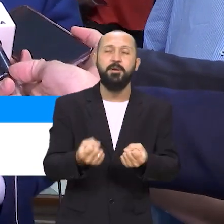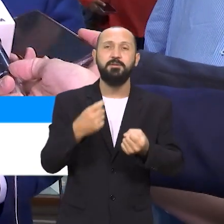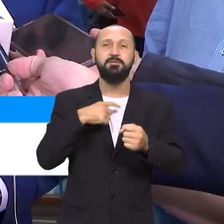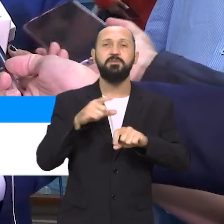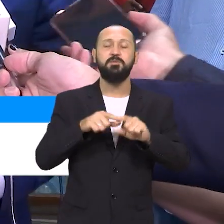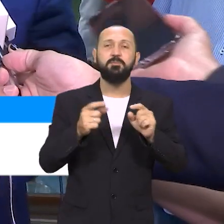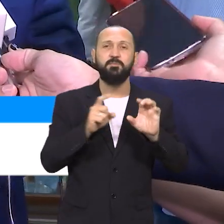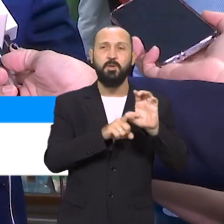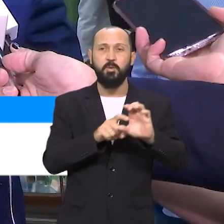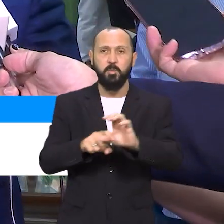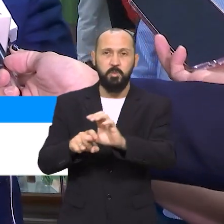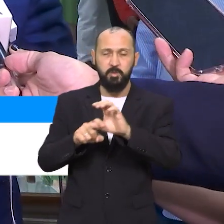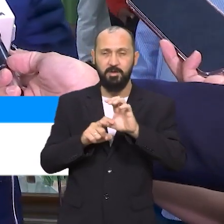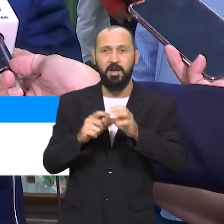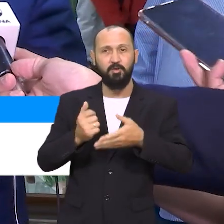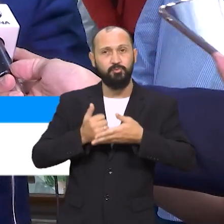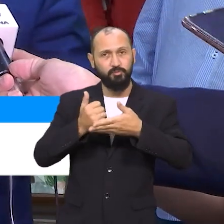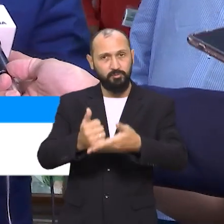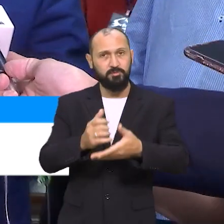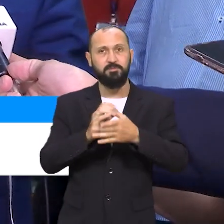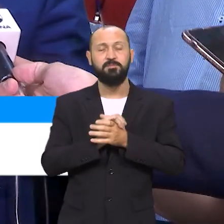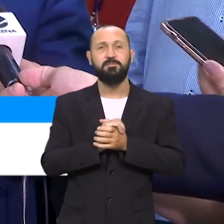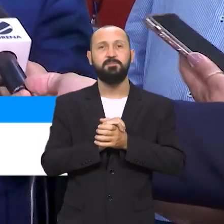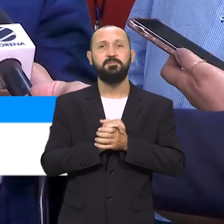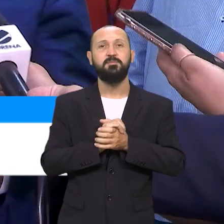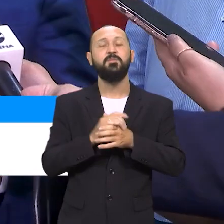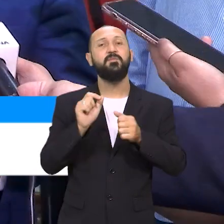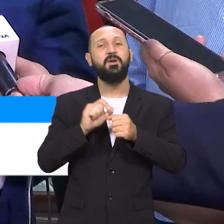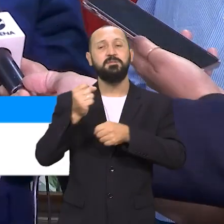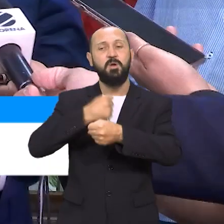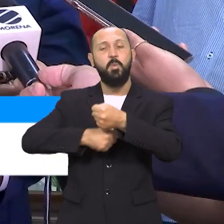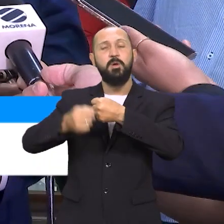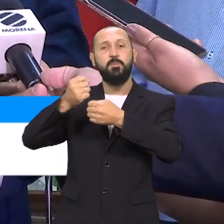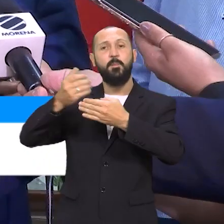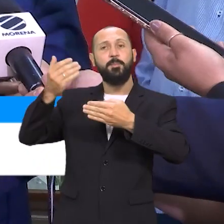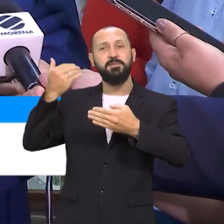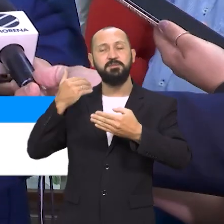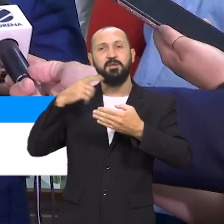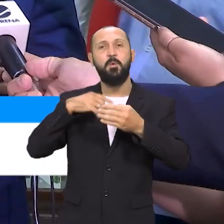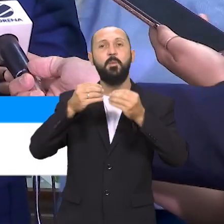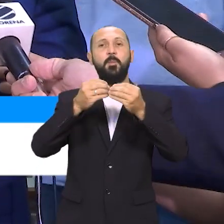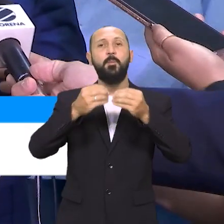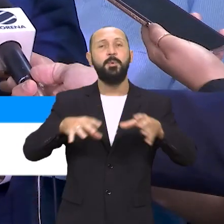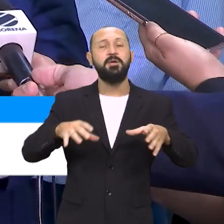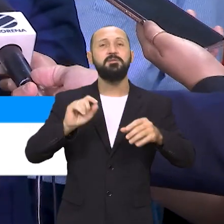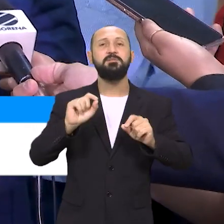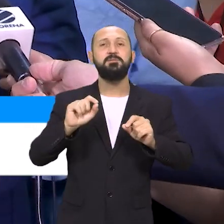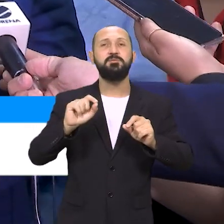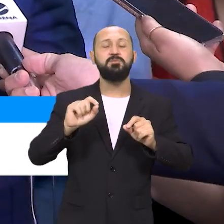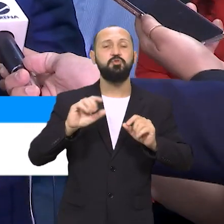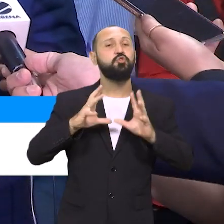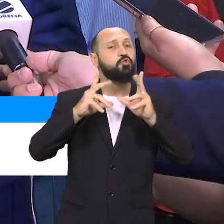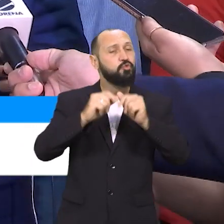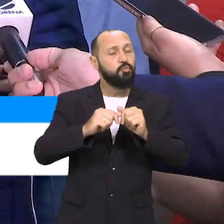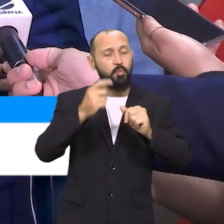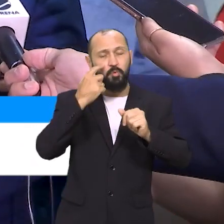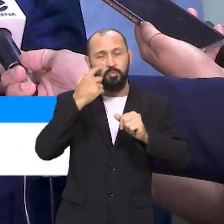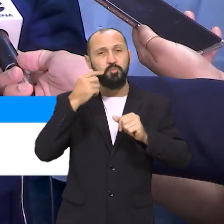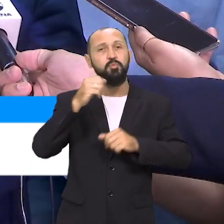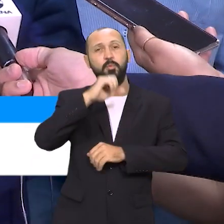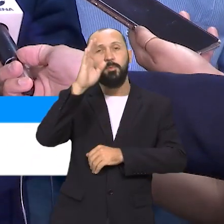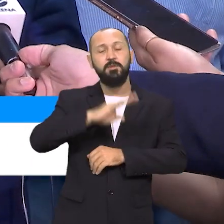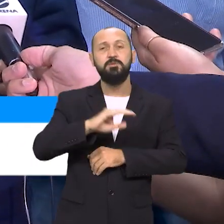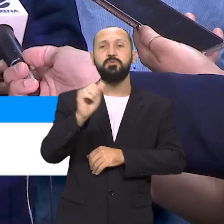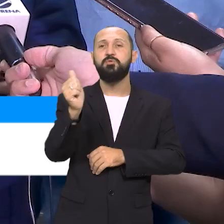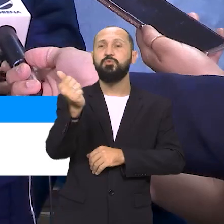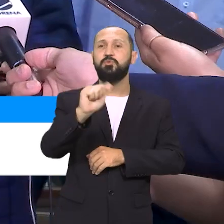aumento significativo das despesas assistenciais e que levou o ano passado a um prejuízo operacional de todos os